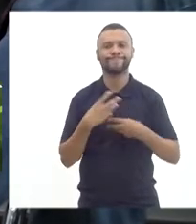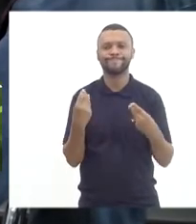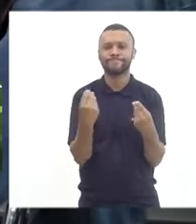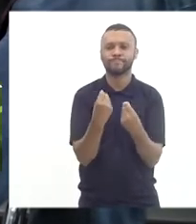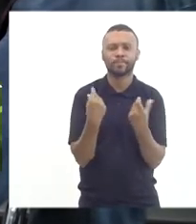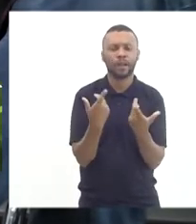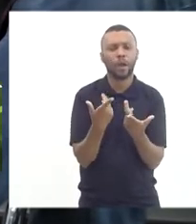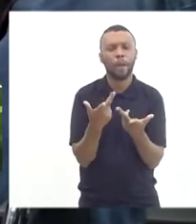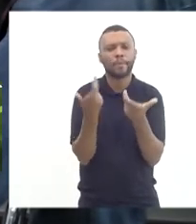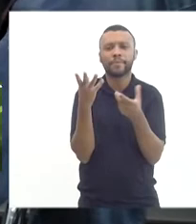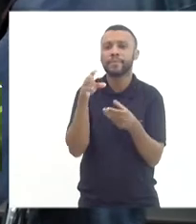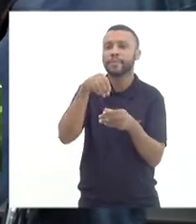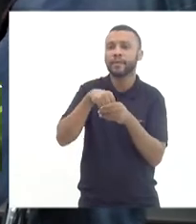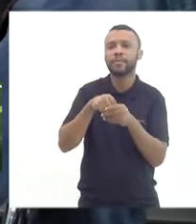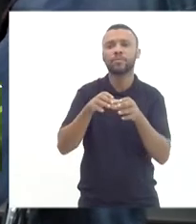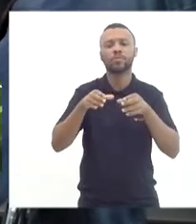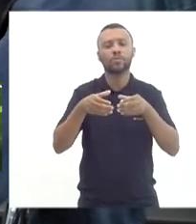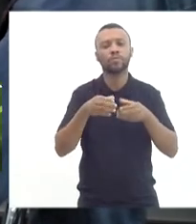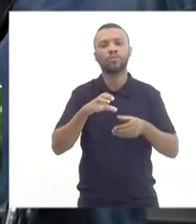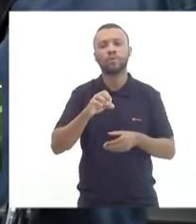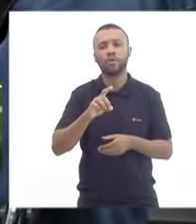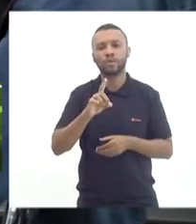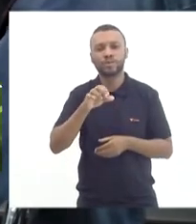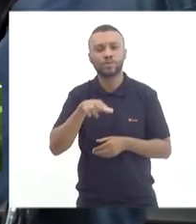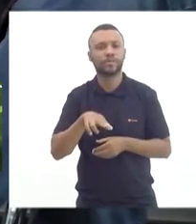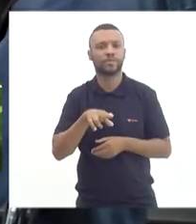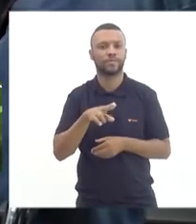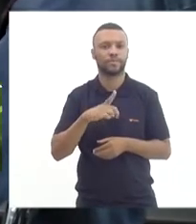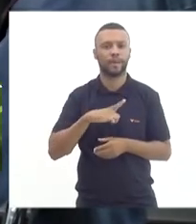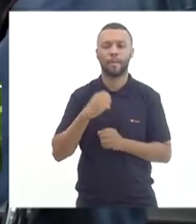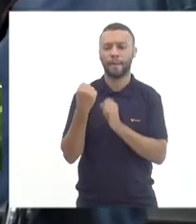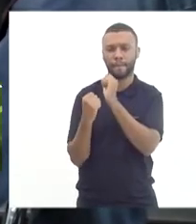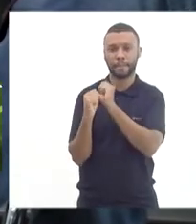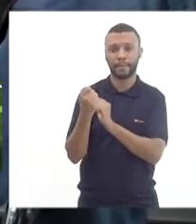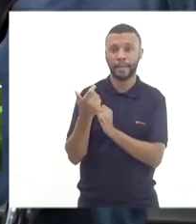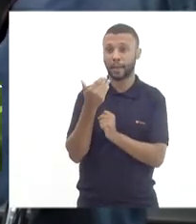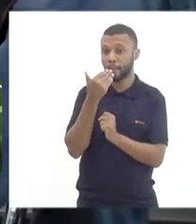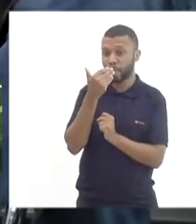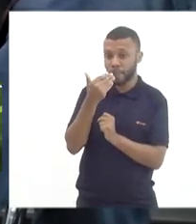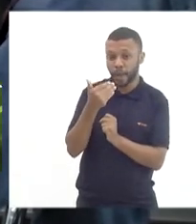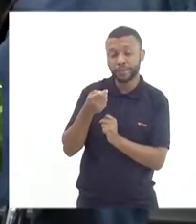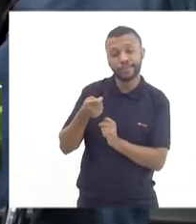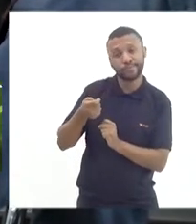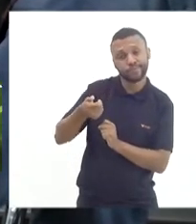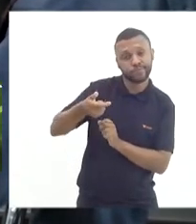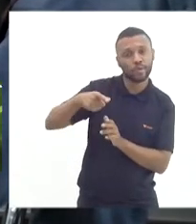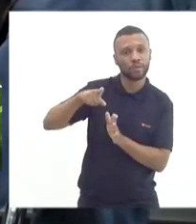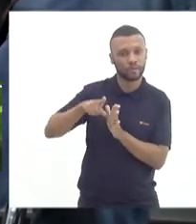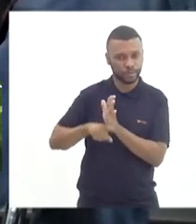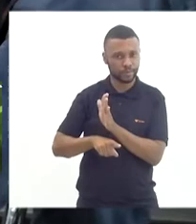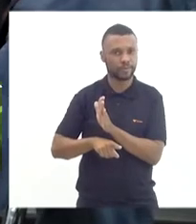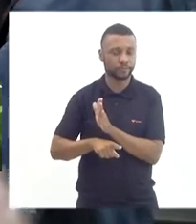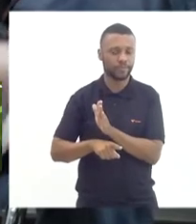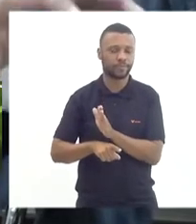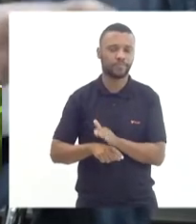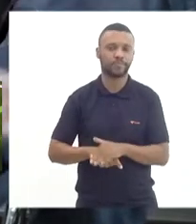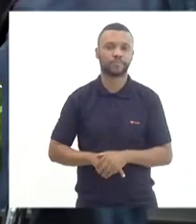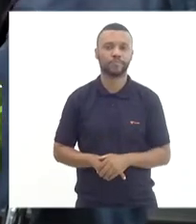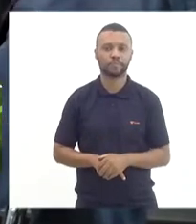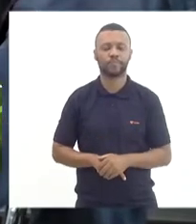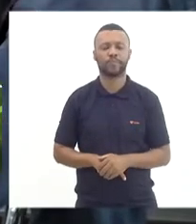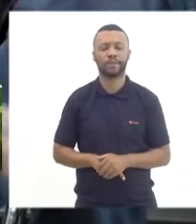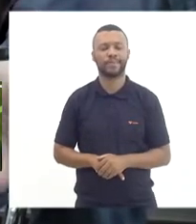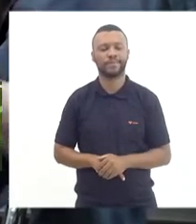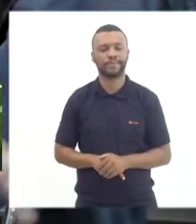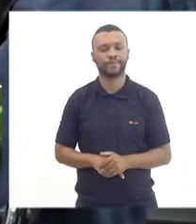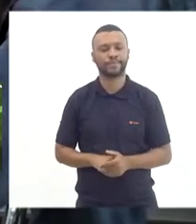observado na Codim, quando você tem uma empresa que ela requer um incentivo, existem um número